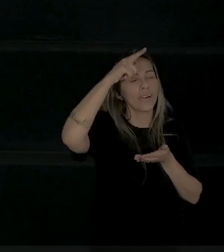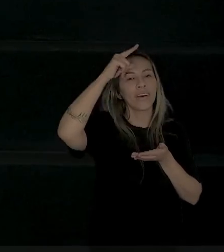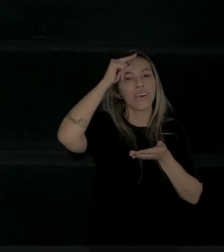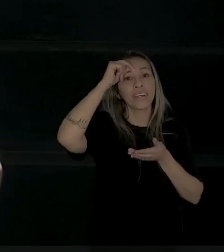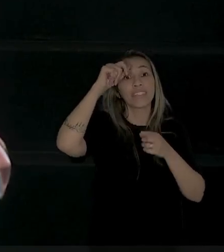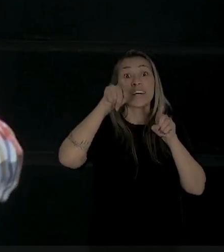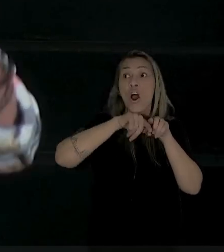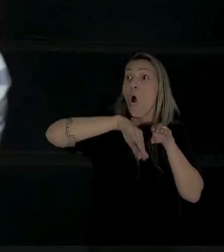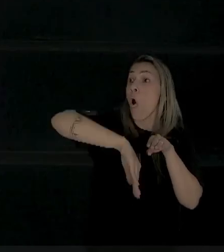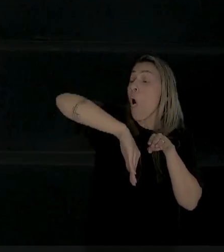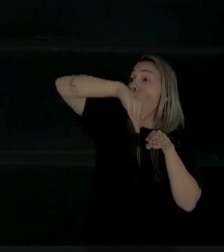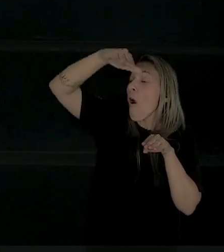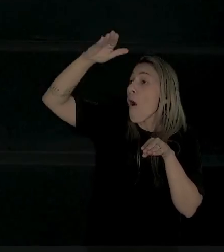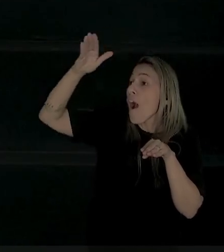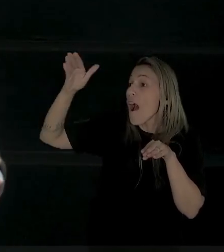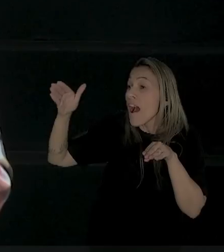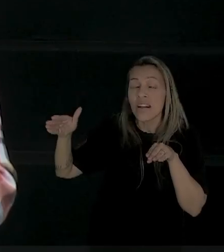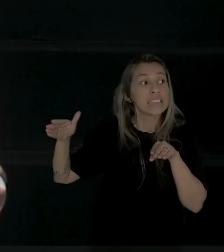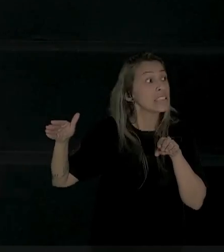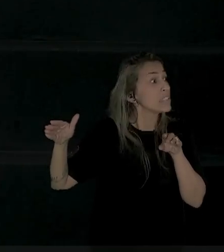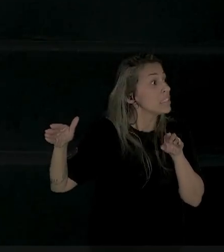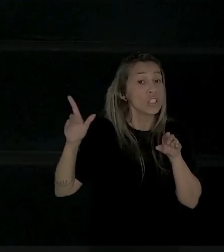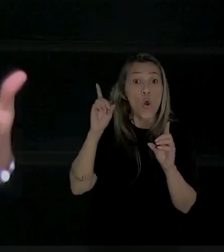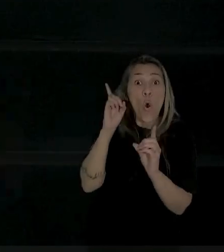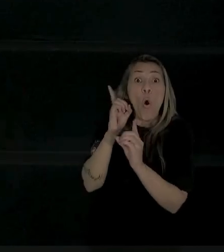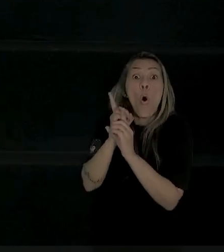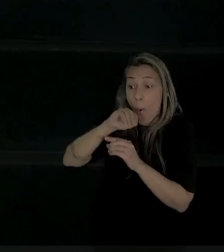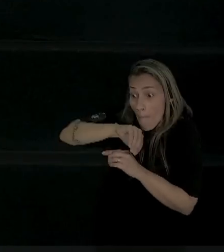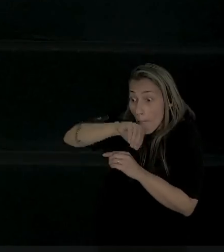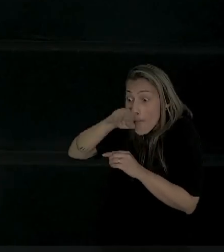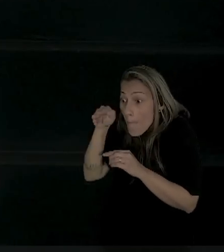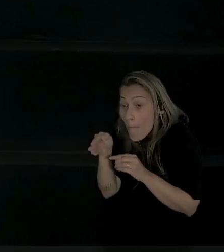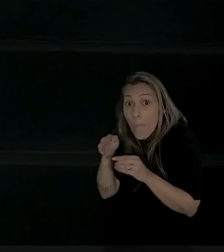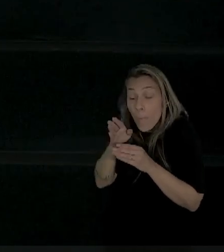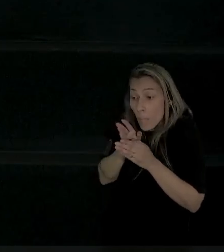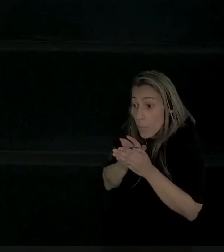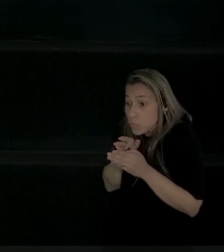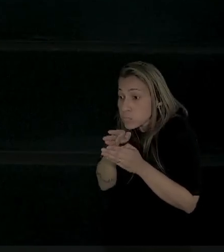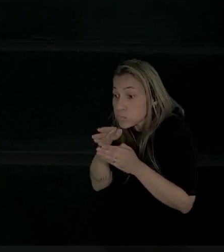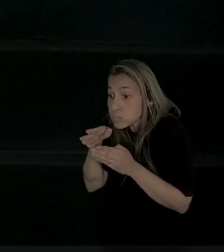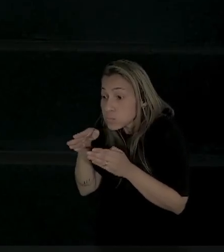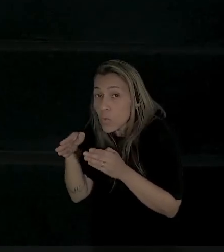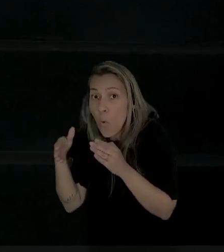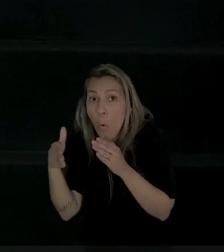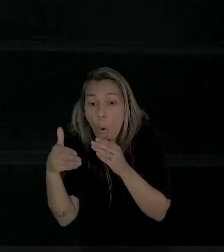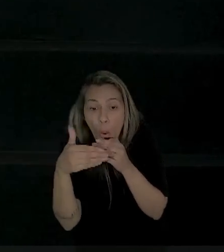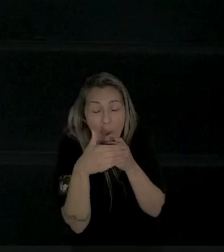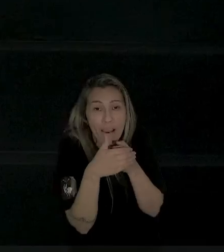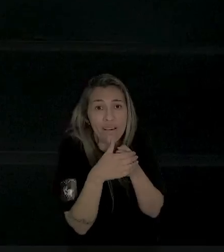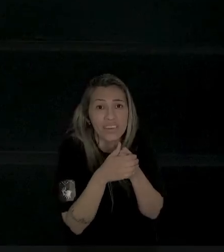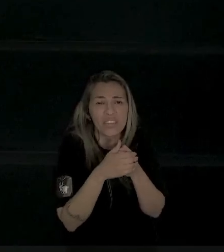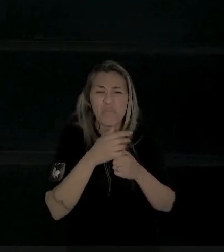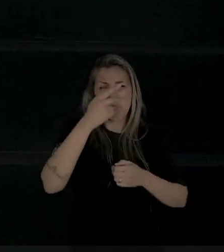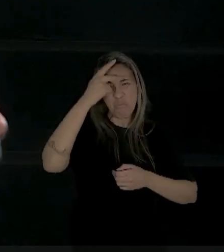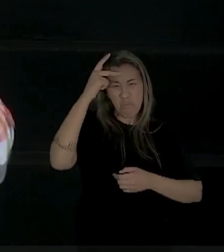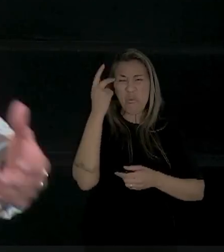Monte Carmelo e ele entra numa caverna. Eu já vi muitos pregadores dizendo que Elias entrou numa caverna porque ele era um